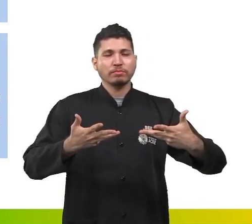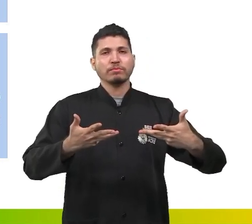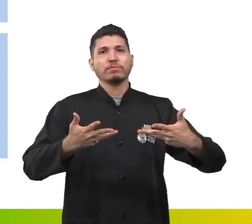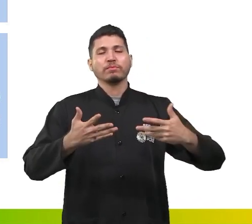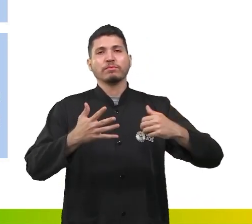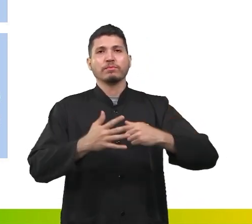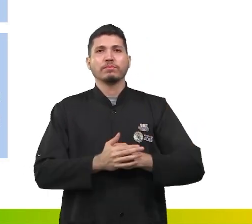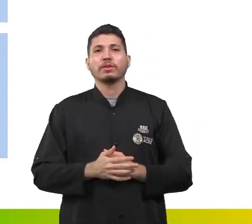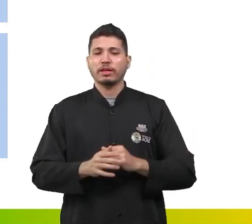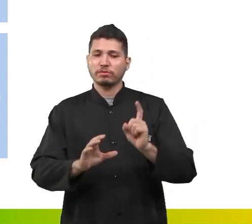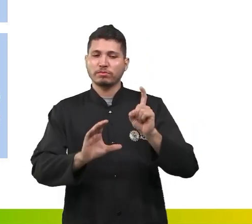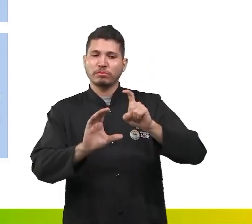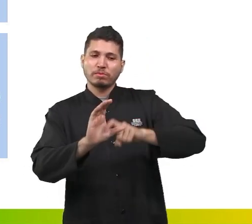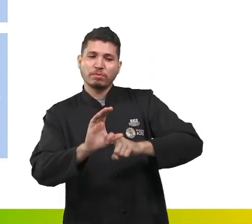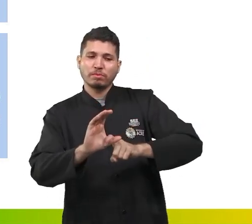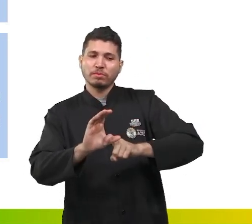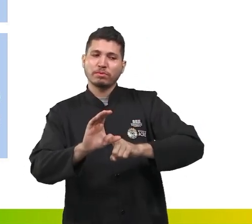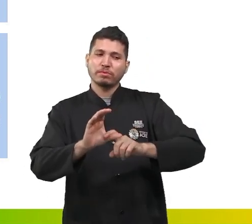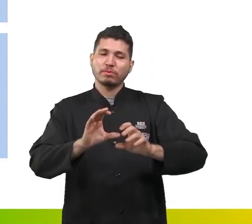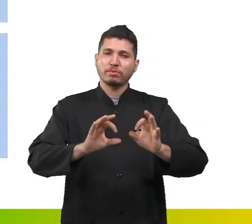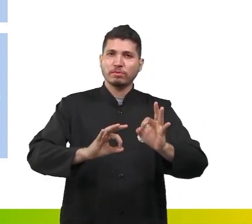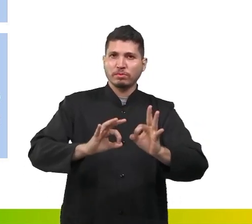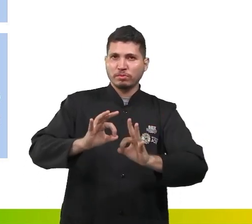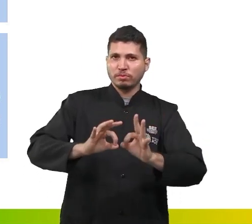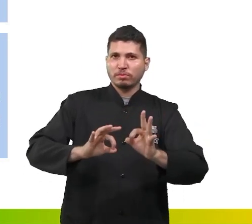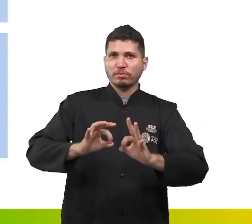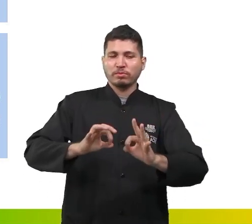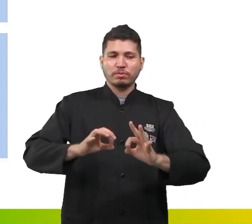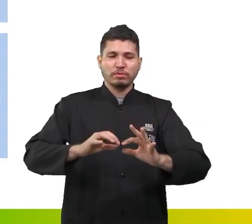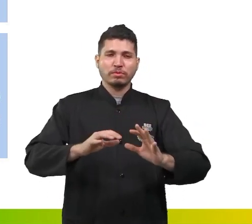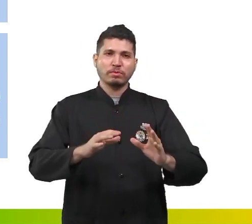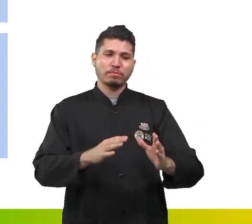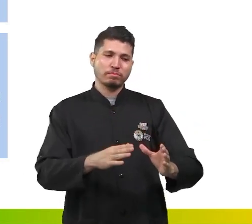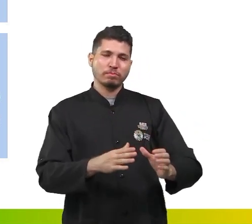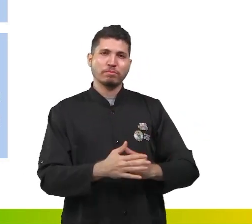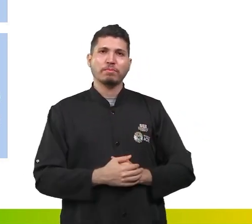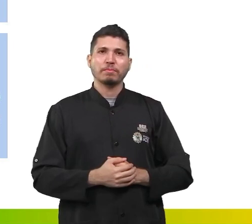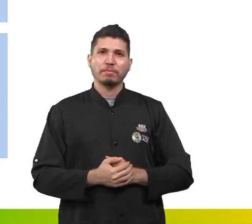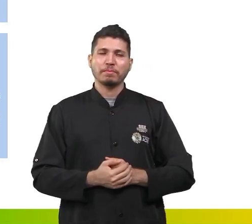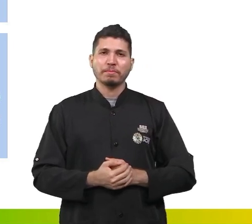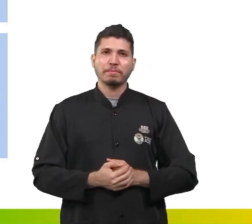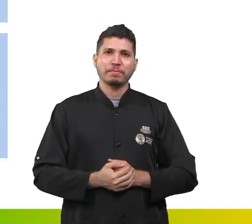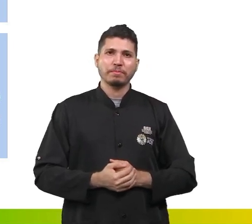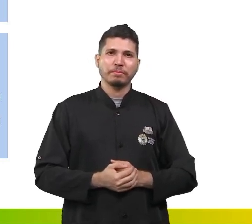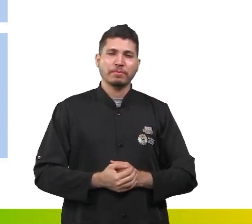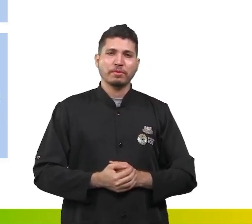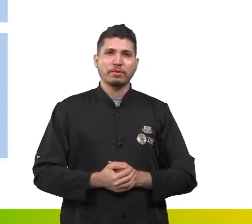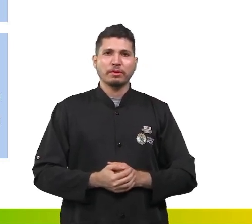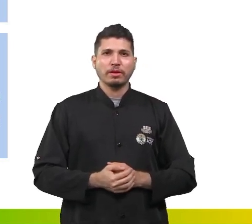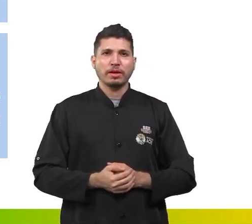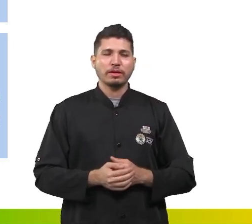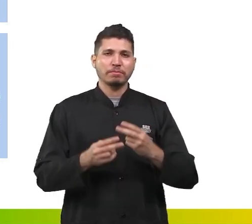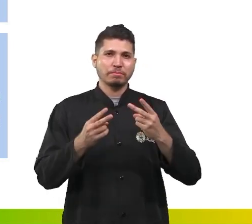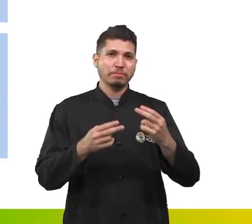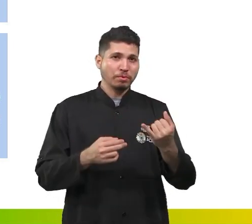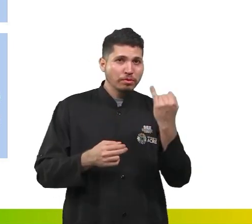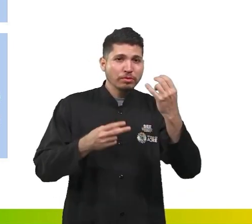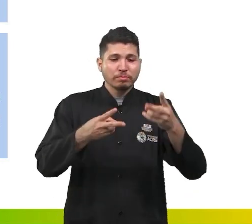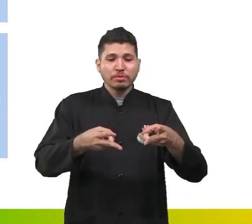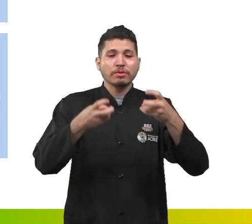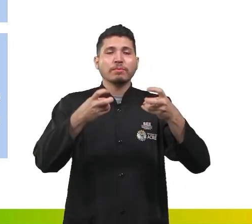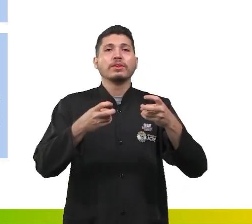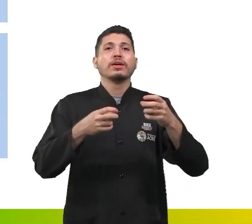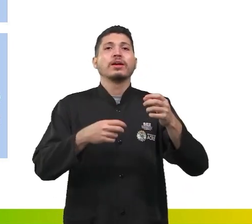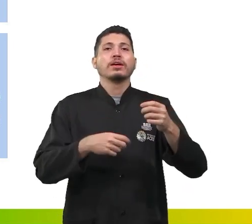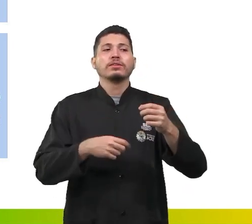e a partir daí pagar as contas, tanto as necessárias, as